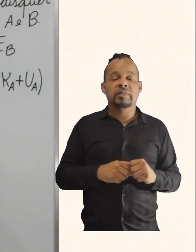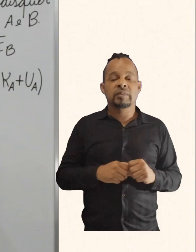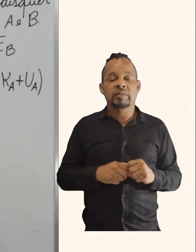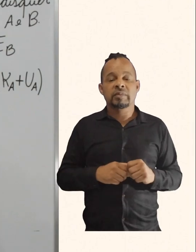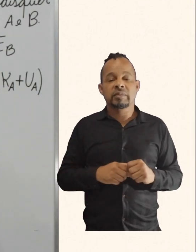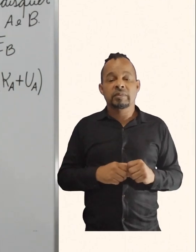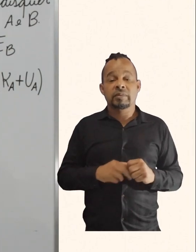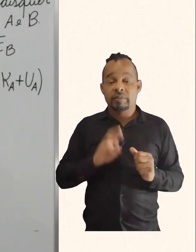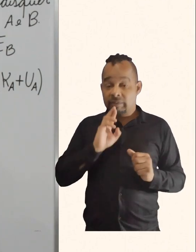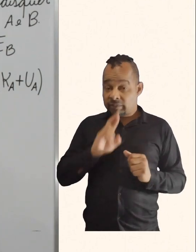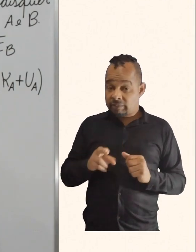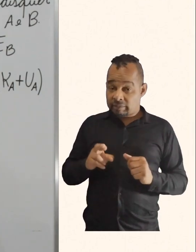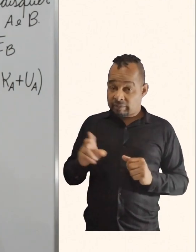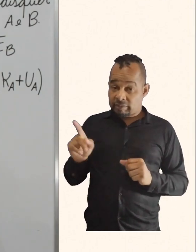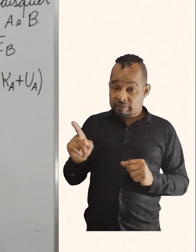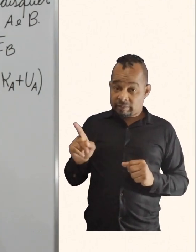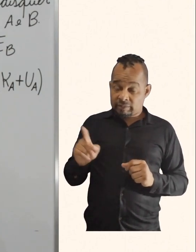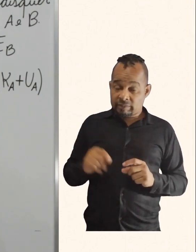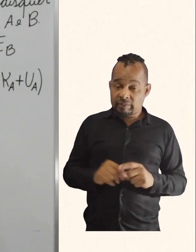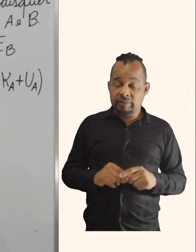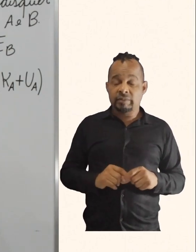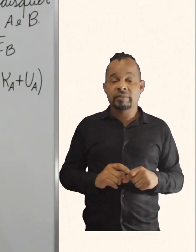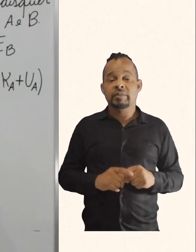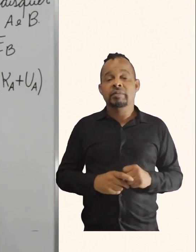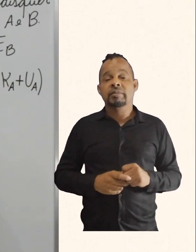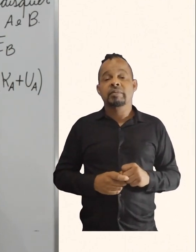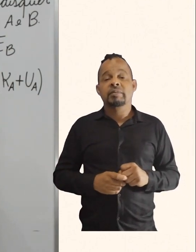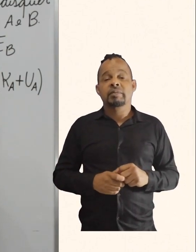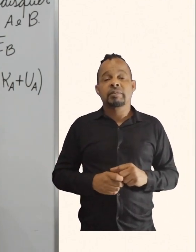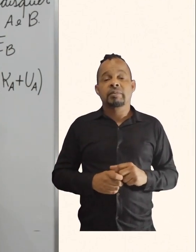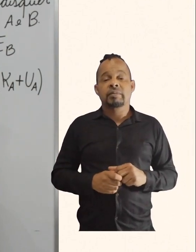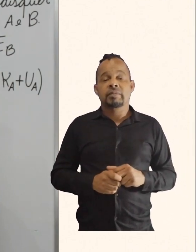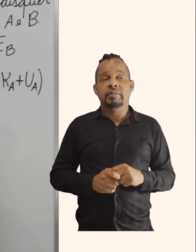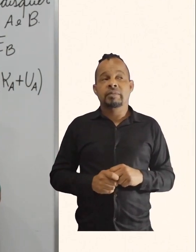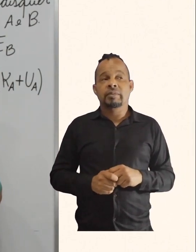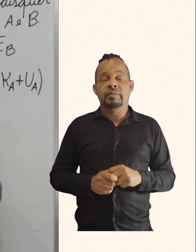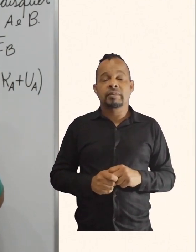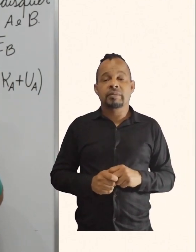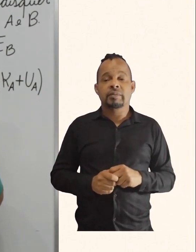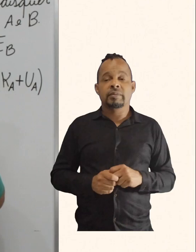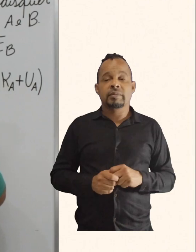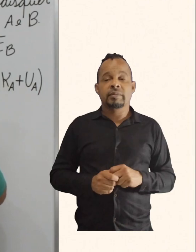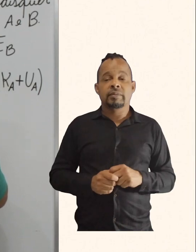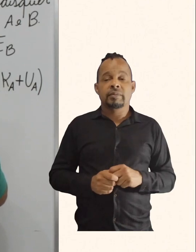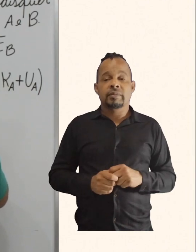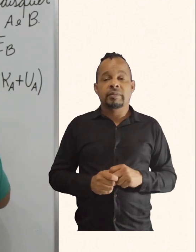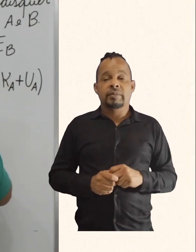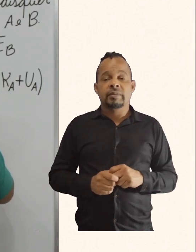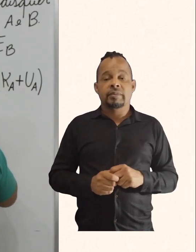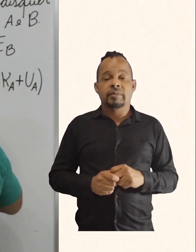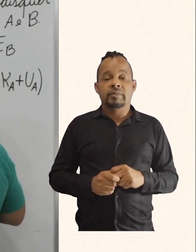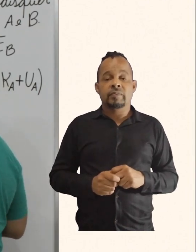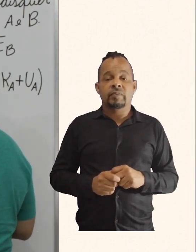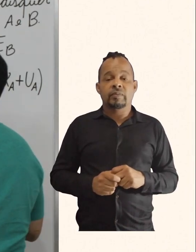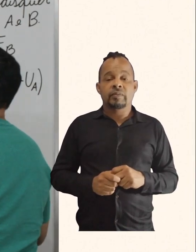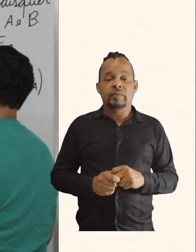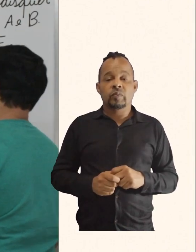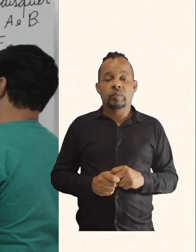Então, KB menos Ka